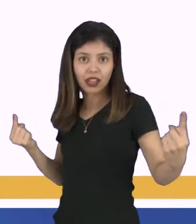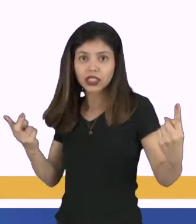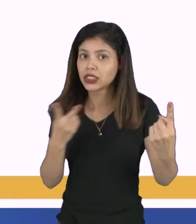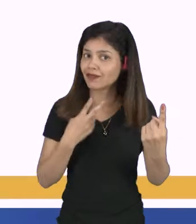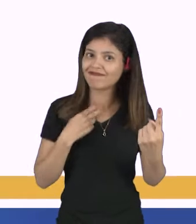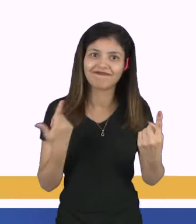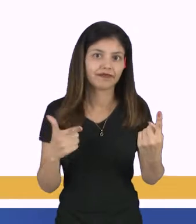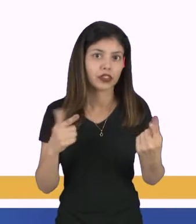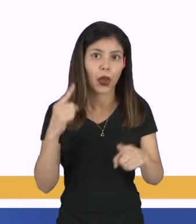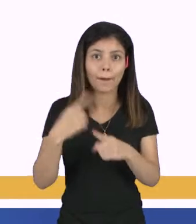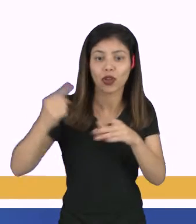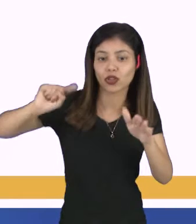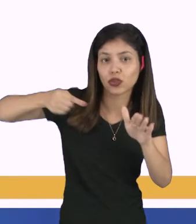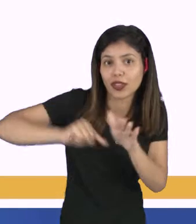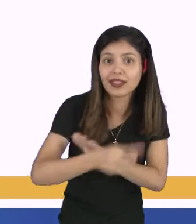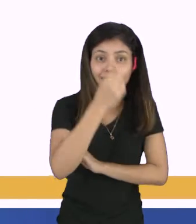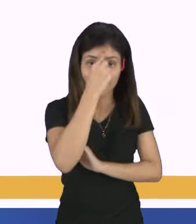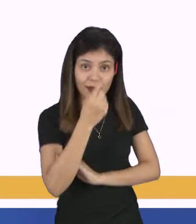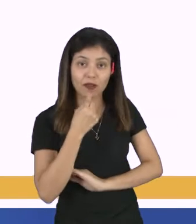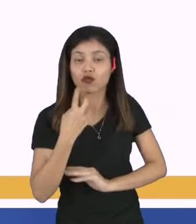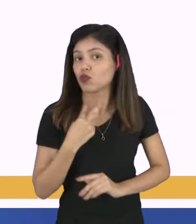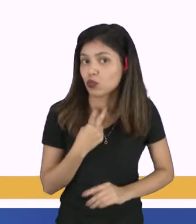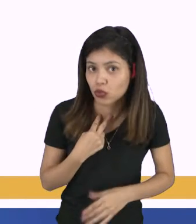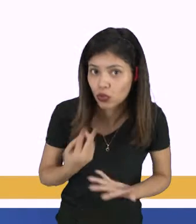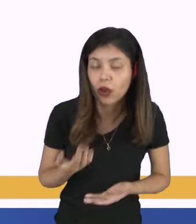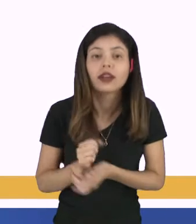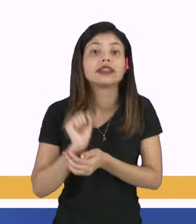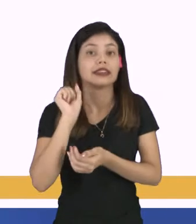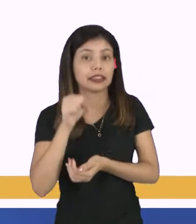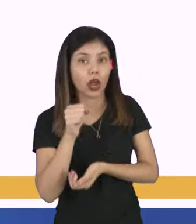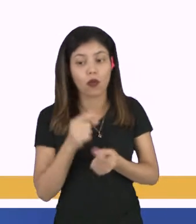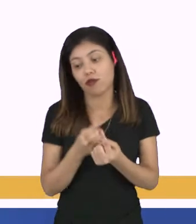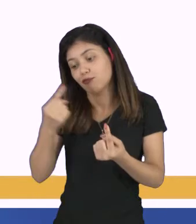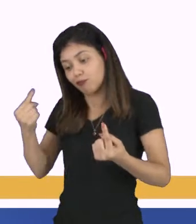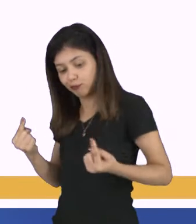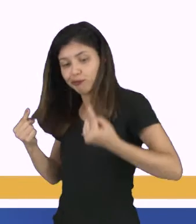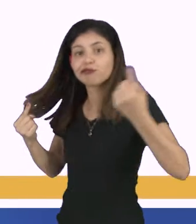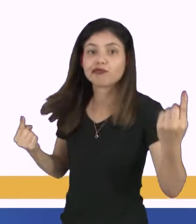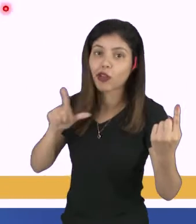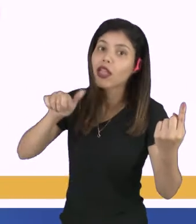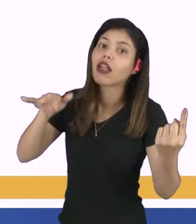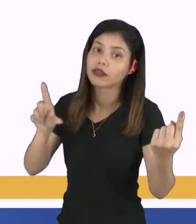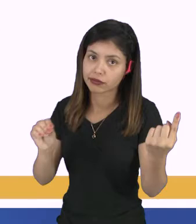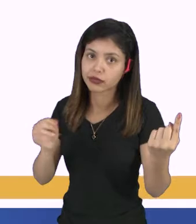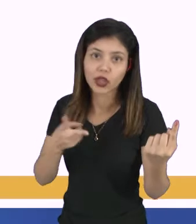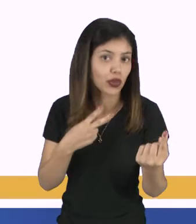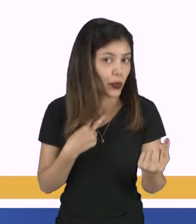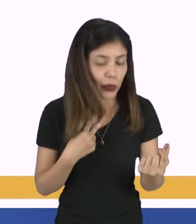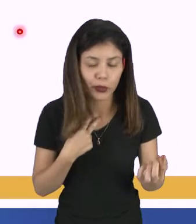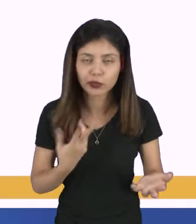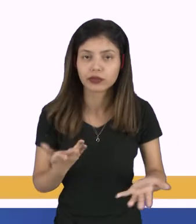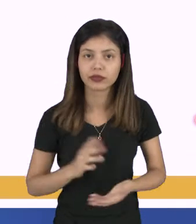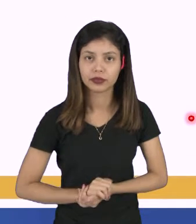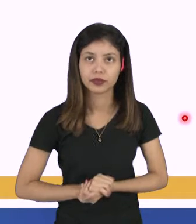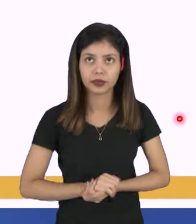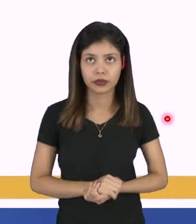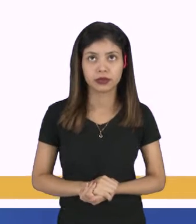com segmento de reta por dentro da imagem, mas sim vai ser um lado da imagem. Então, nesse caso aí, não conta